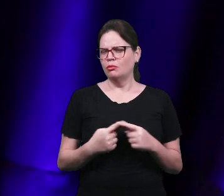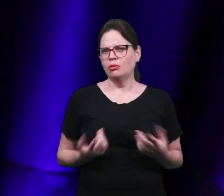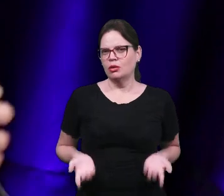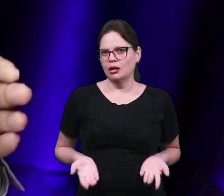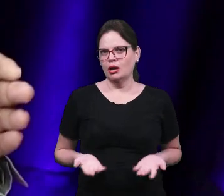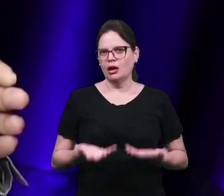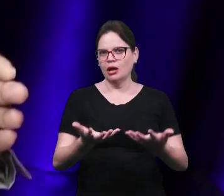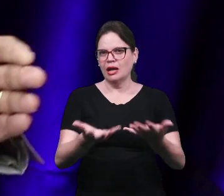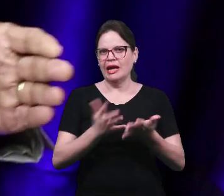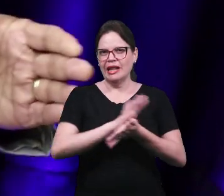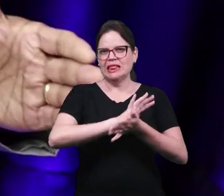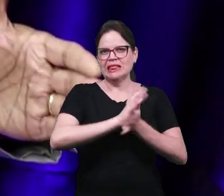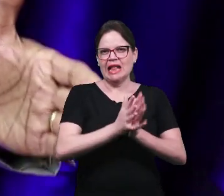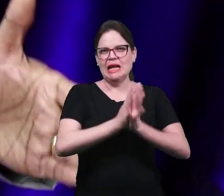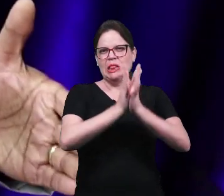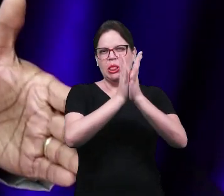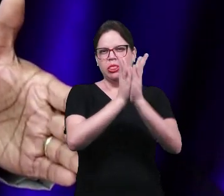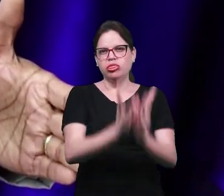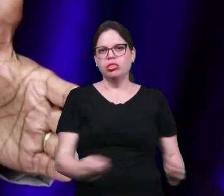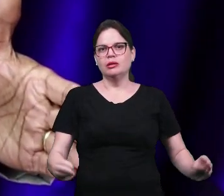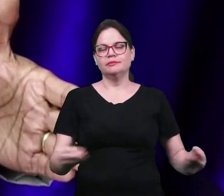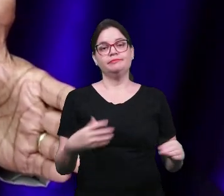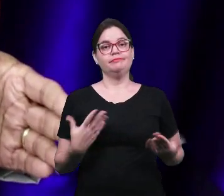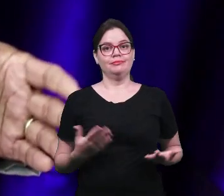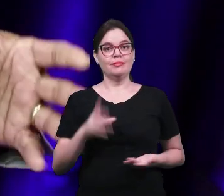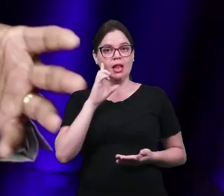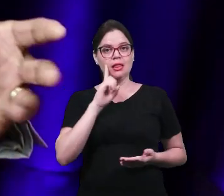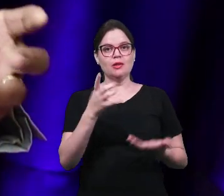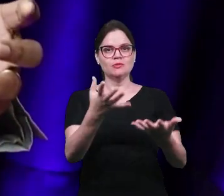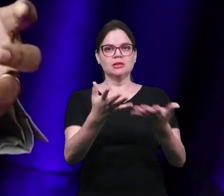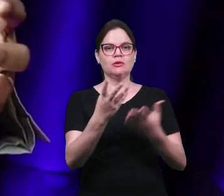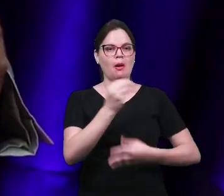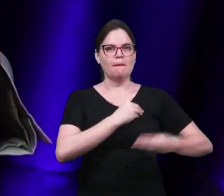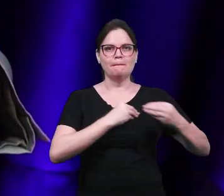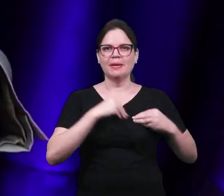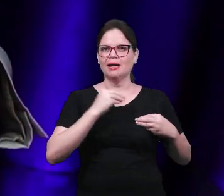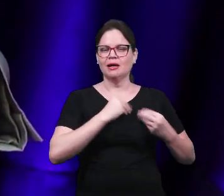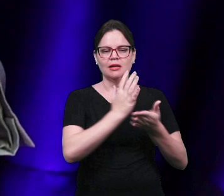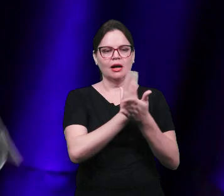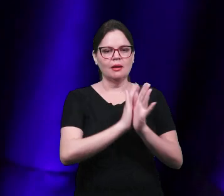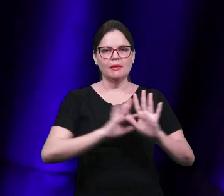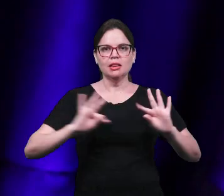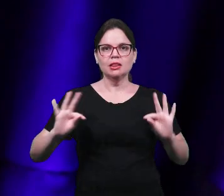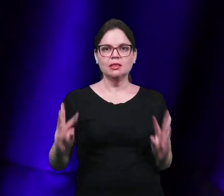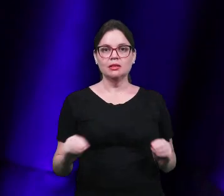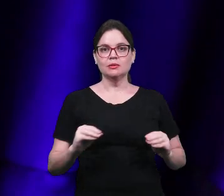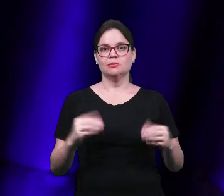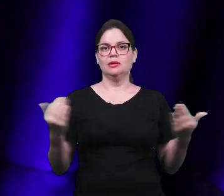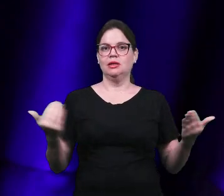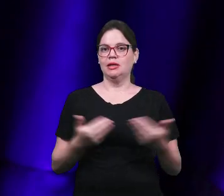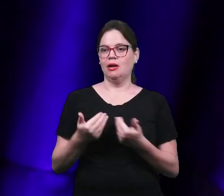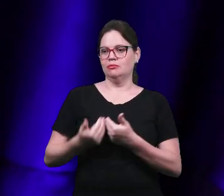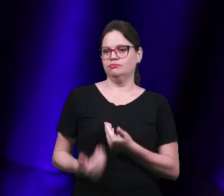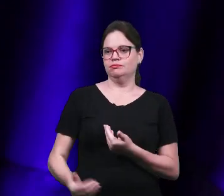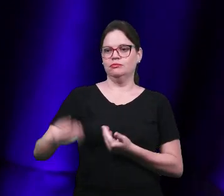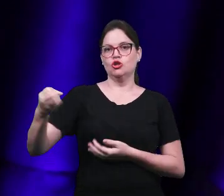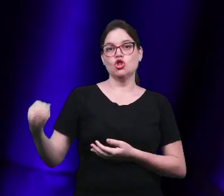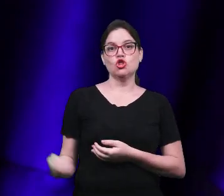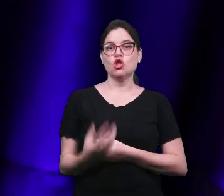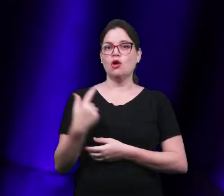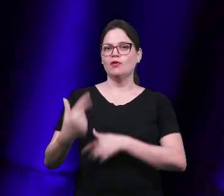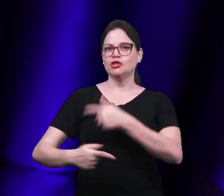encerrar ali a impiedade, né, e dar sequência agora nessa nova geração, nessa